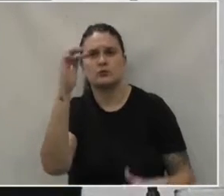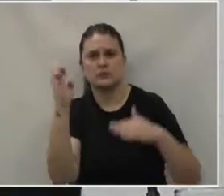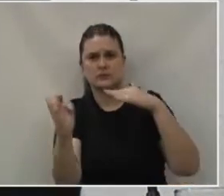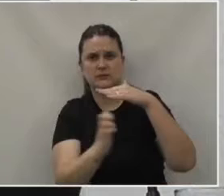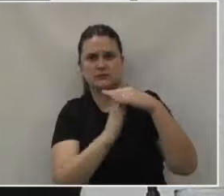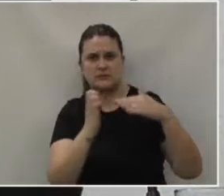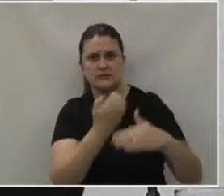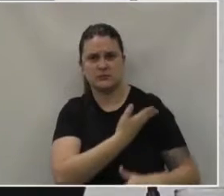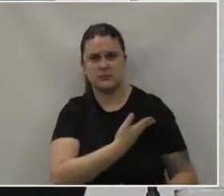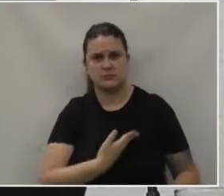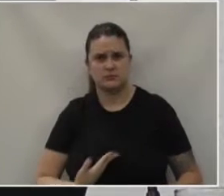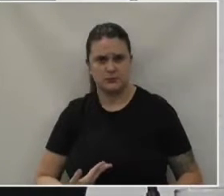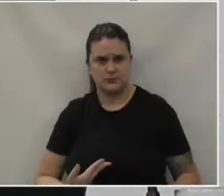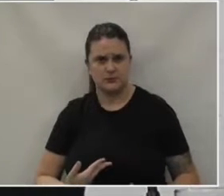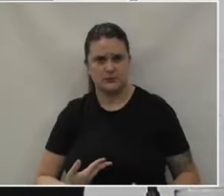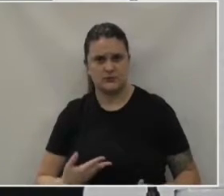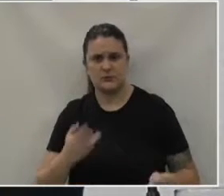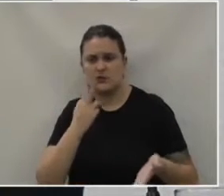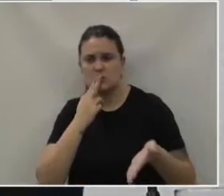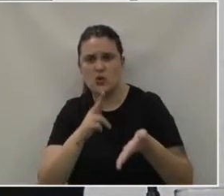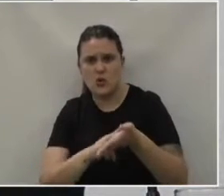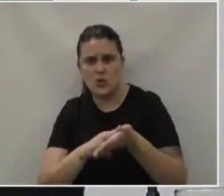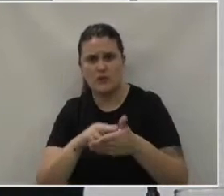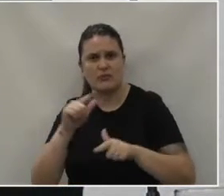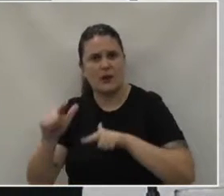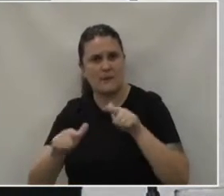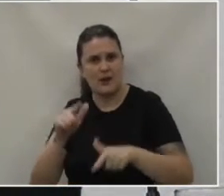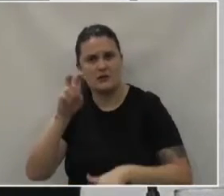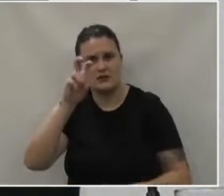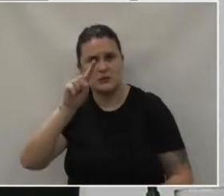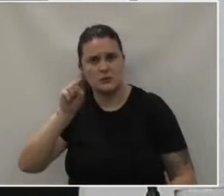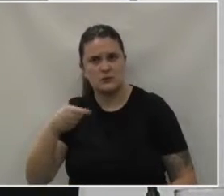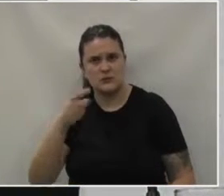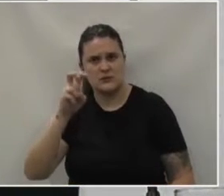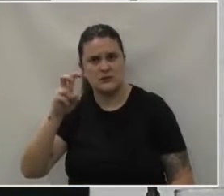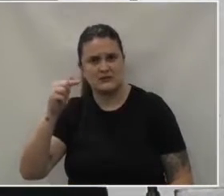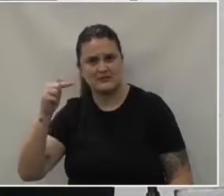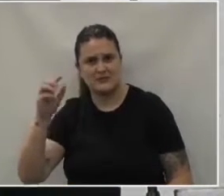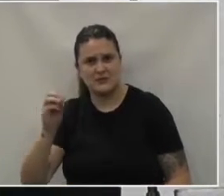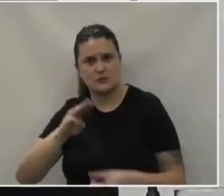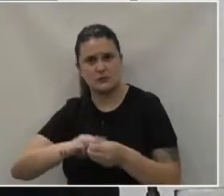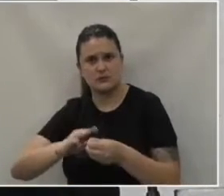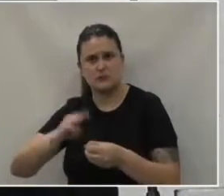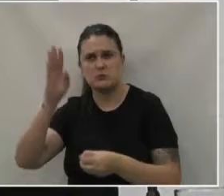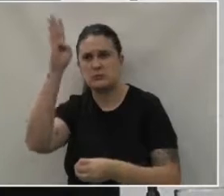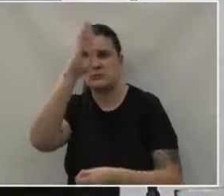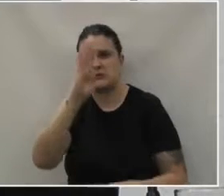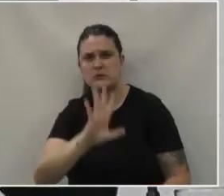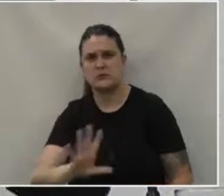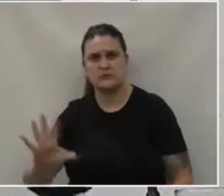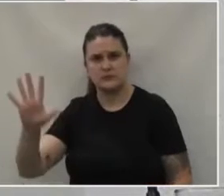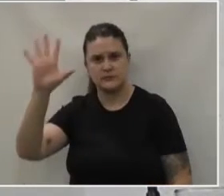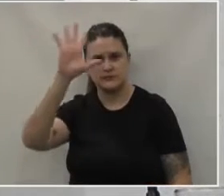pública que atua nos 5.570 municípios brasileiros.